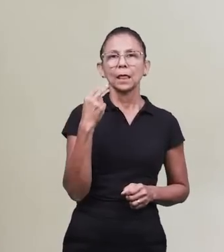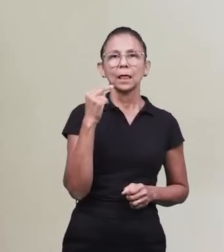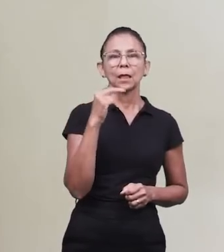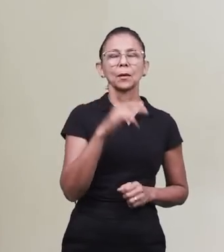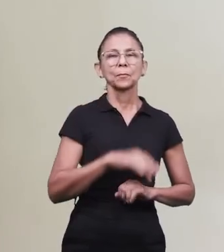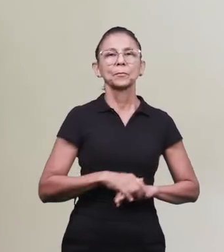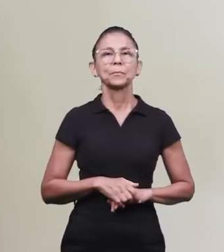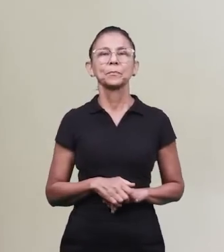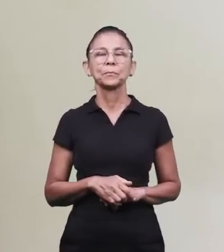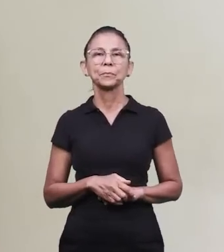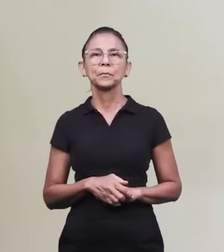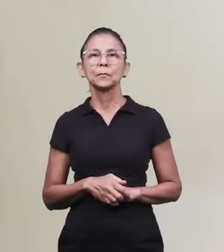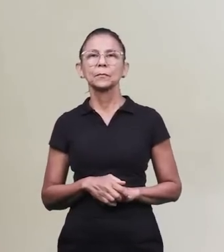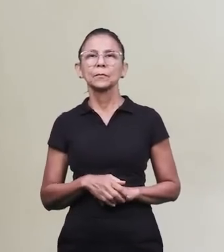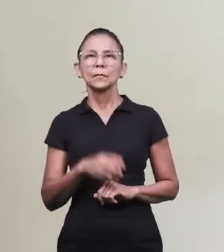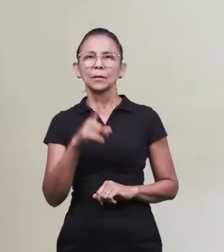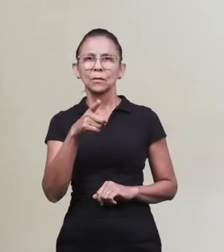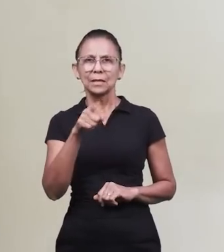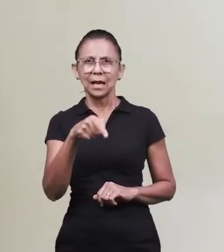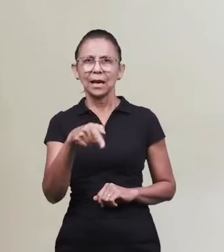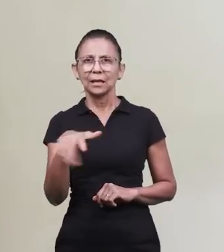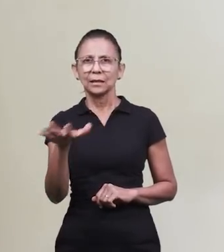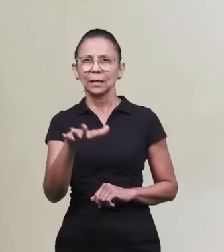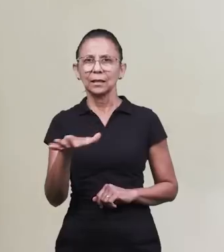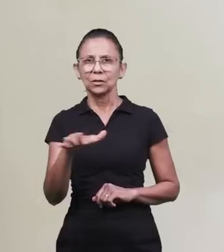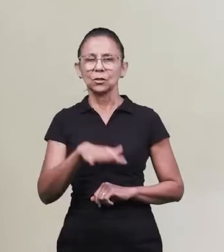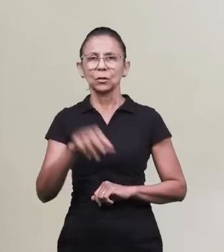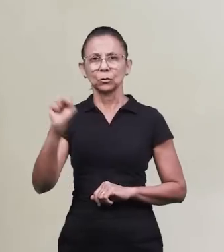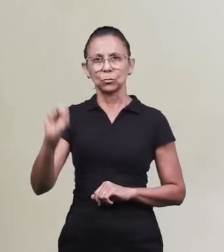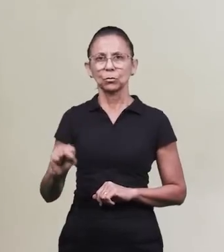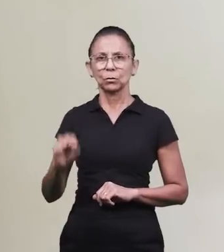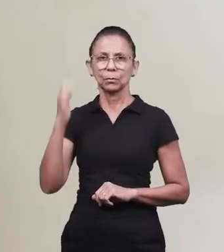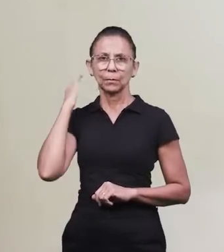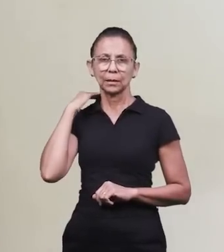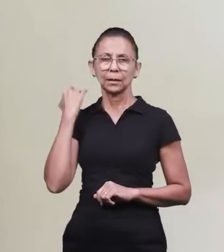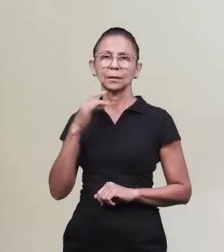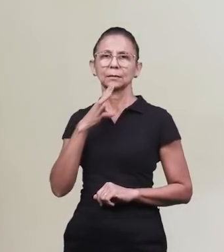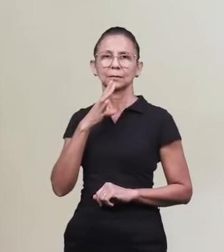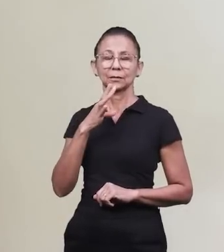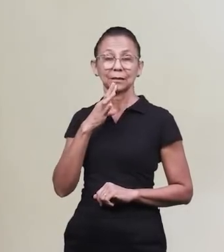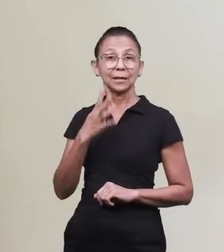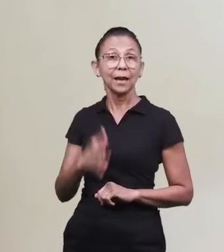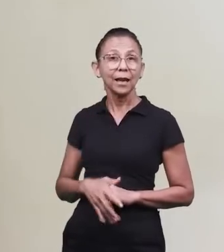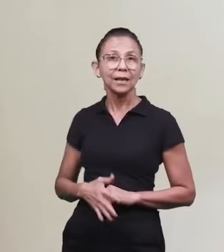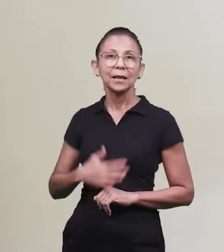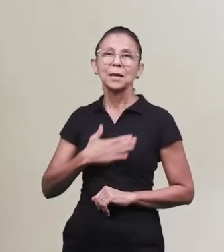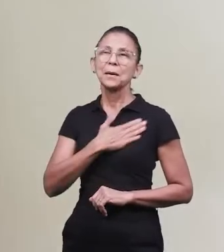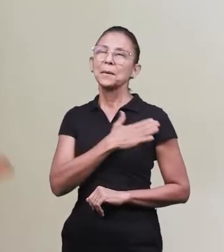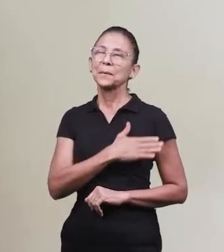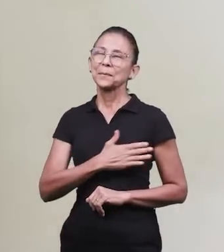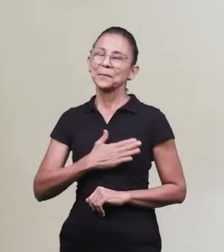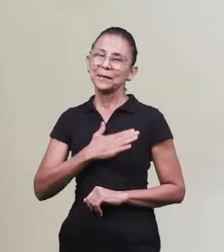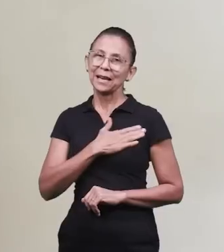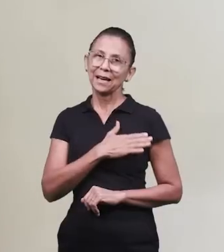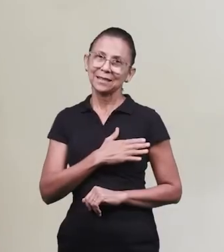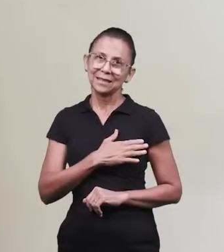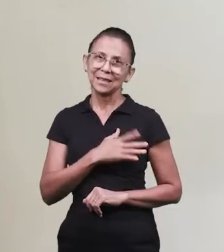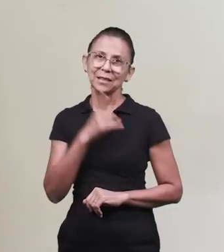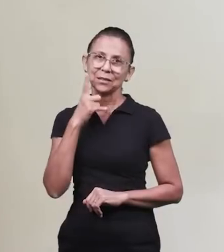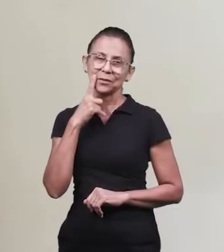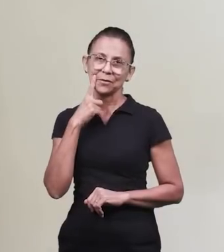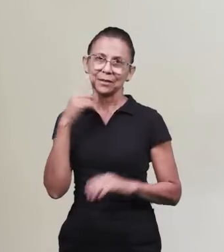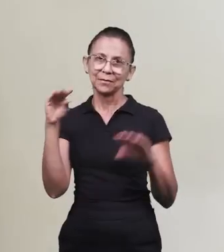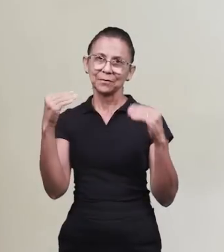nos diz aí se você é aqui da região sul do Pará, se você conhece a nossa região. Vai ser o maior prazer de estar lendo os seus